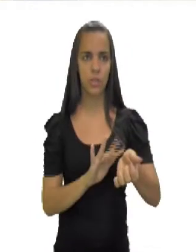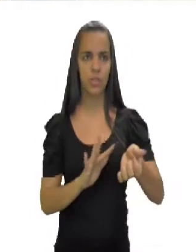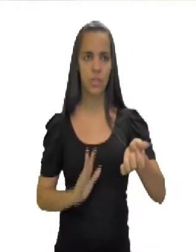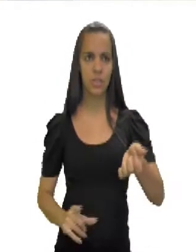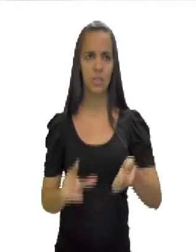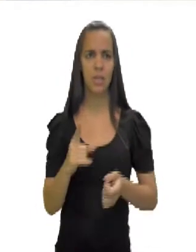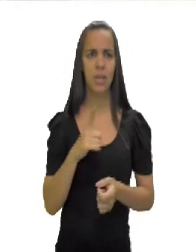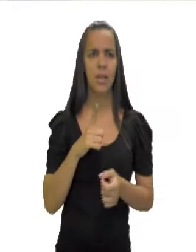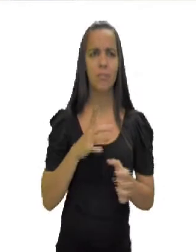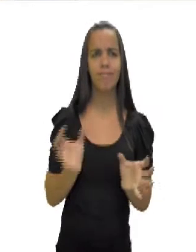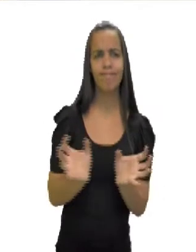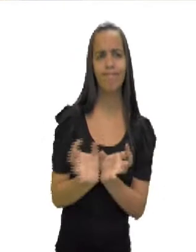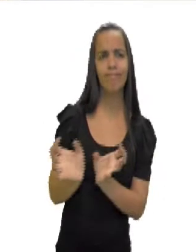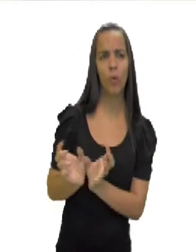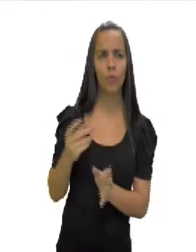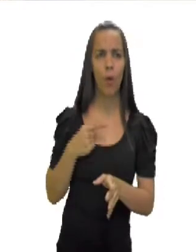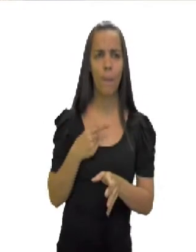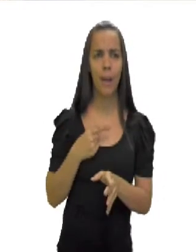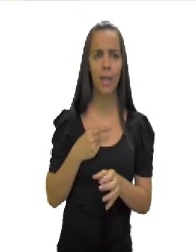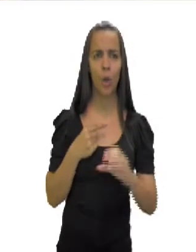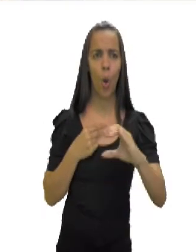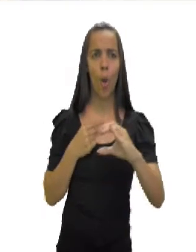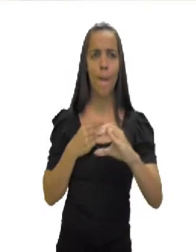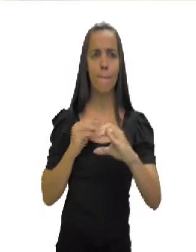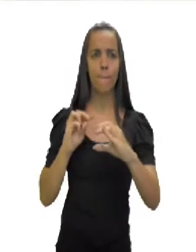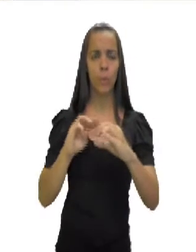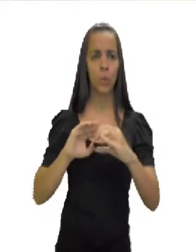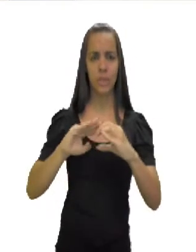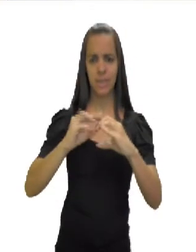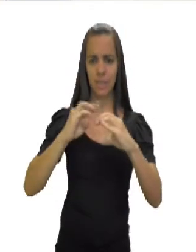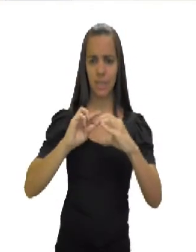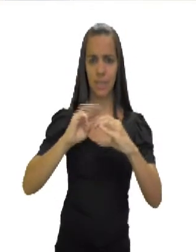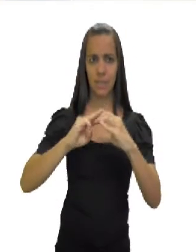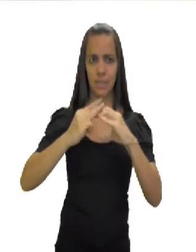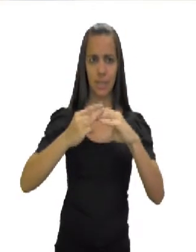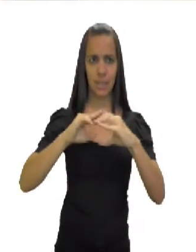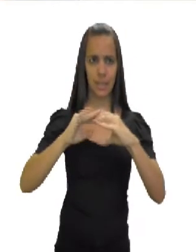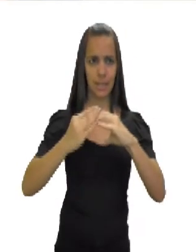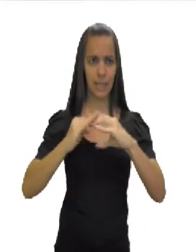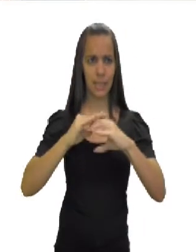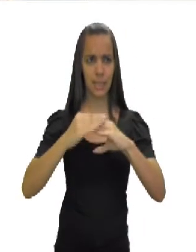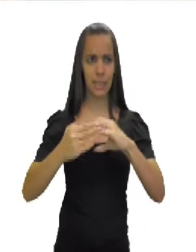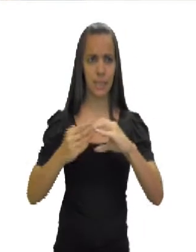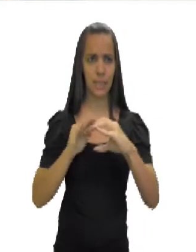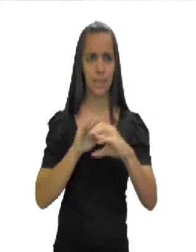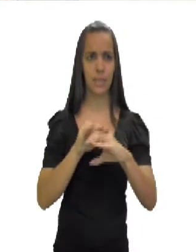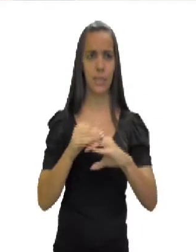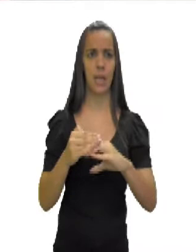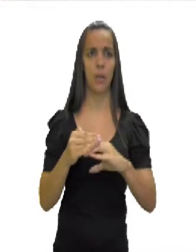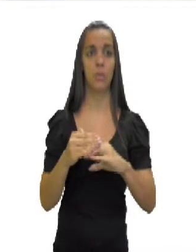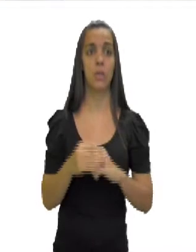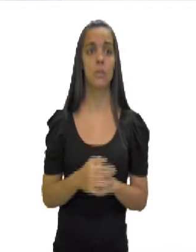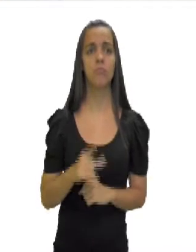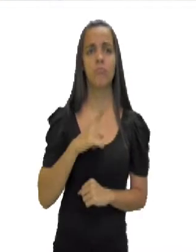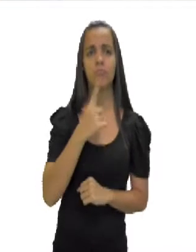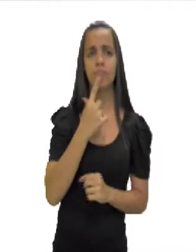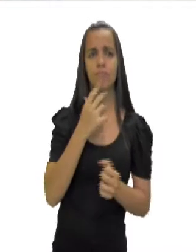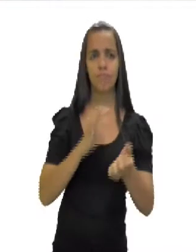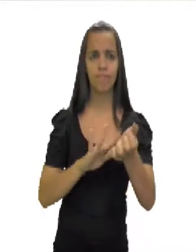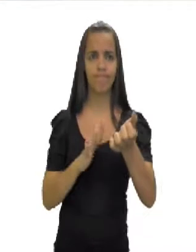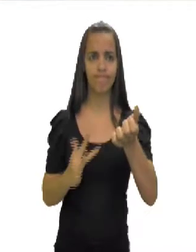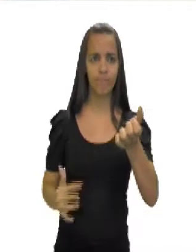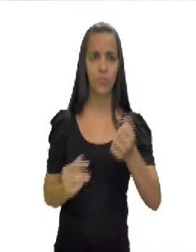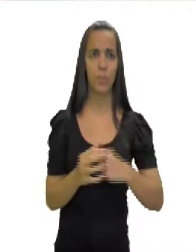células, tem cor vermelha porque parte das células do sangue são vermelhas.